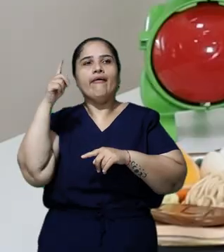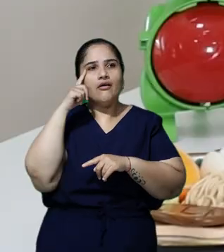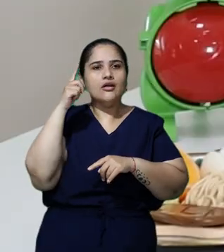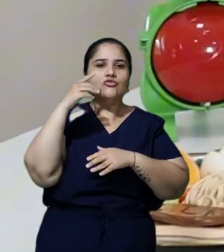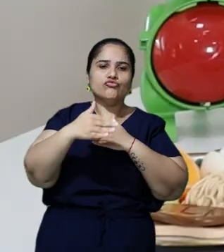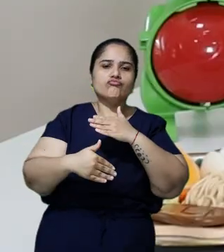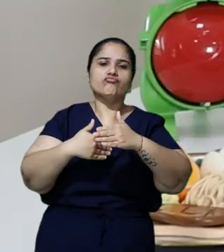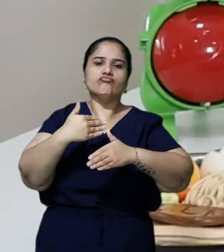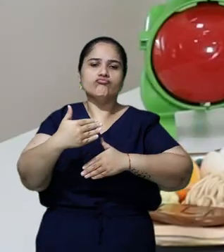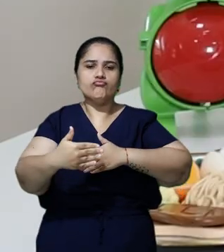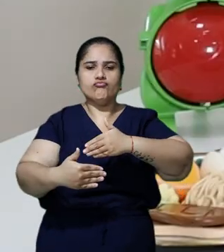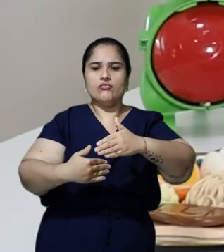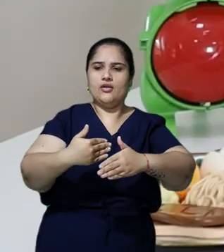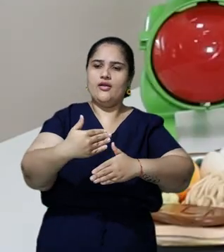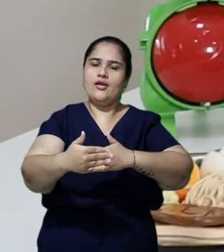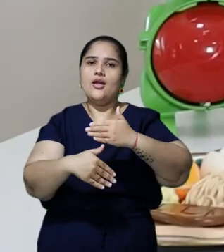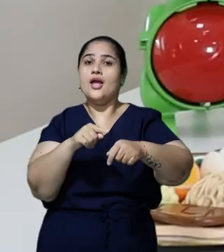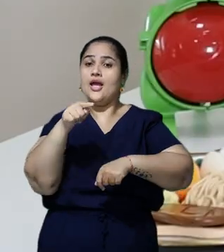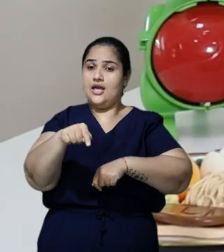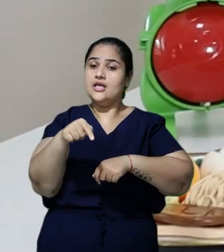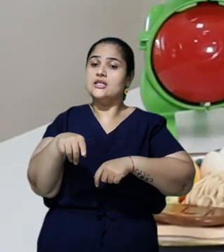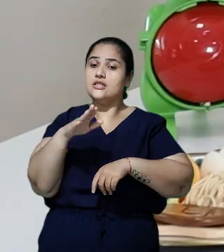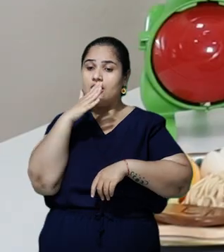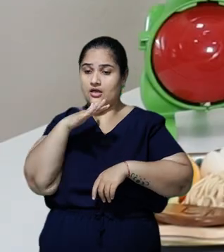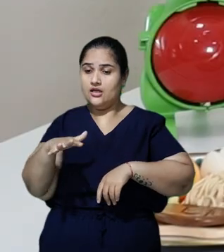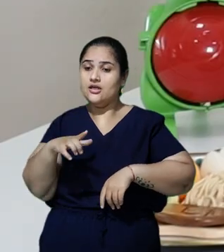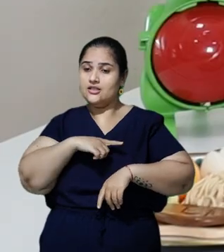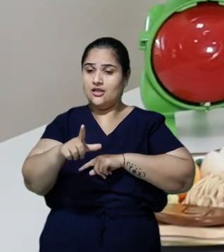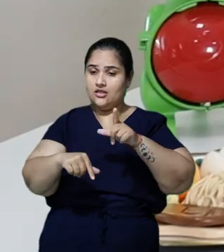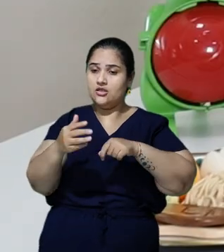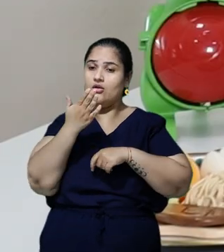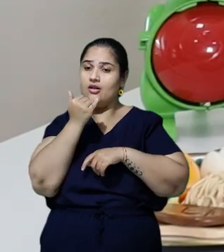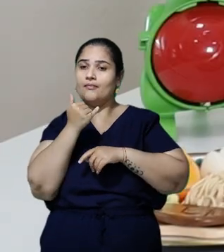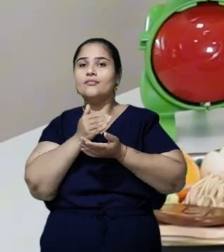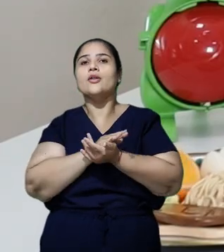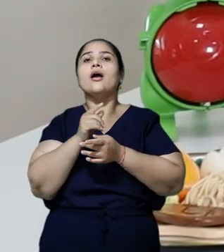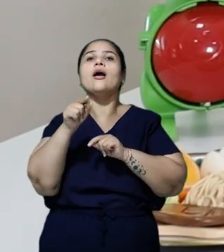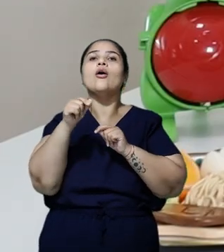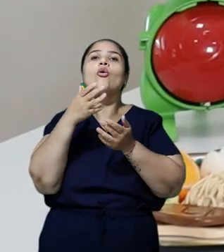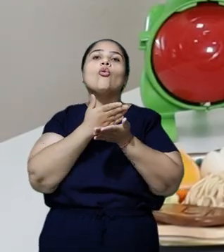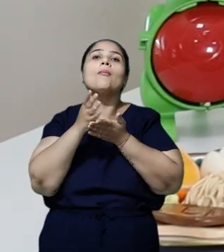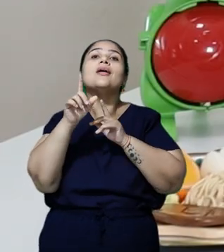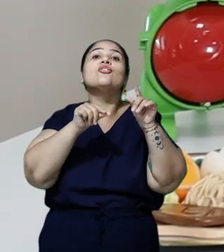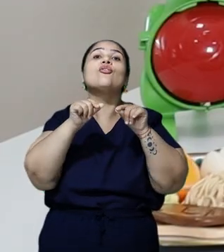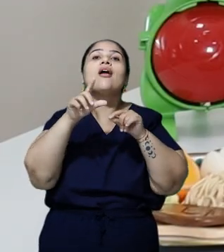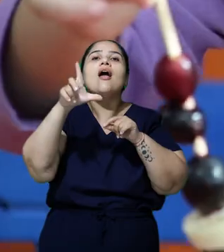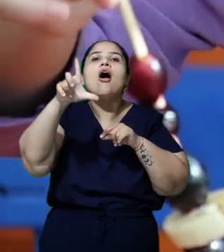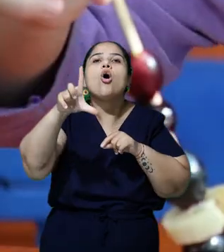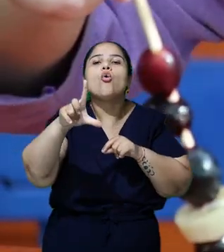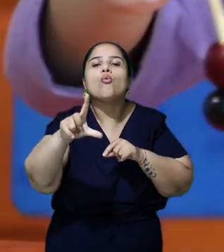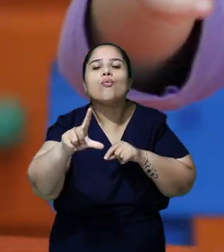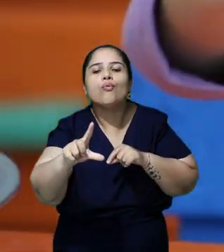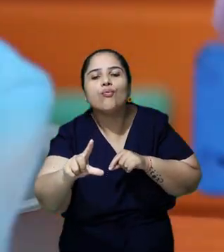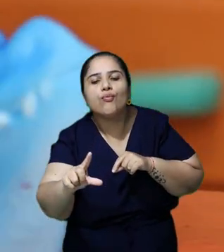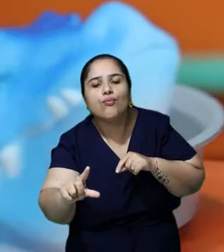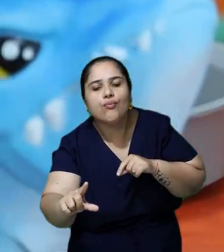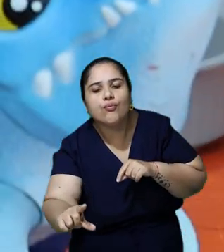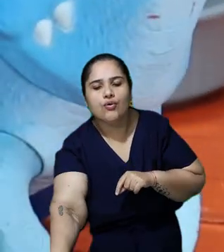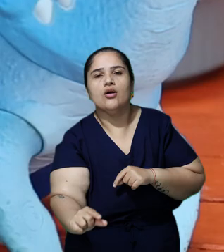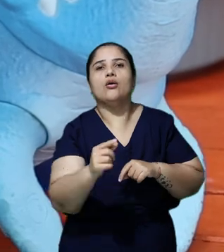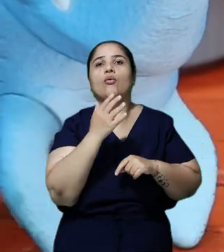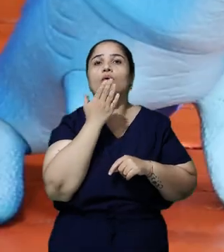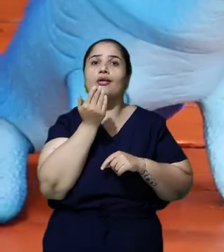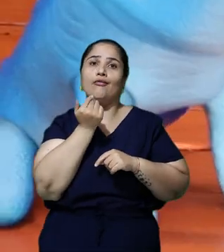seletividade alimentar, ela é tendenciosa a ir diminuindo o repertório e reduzindo. O alimento que comia já não come